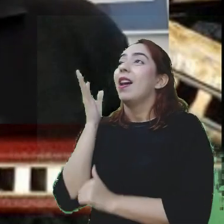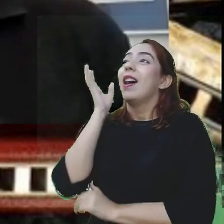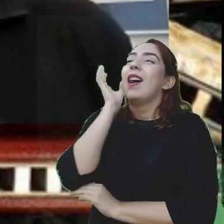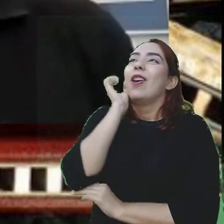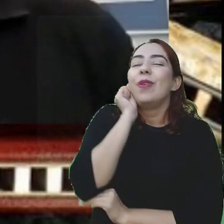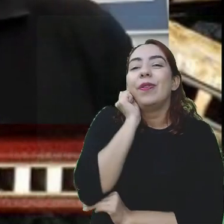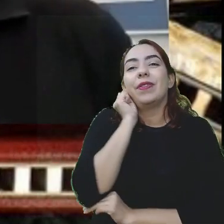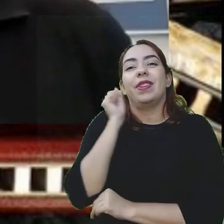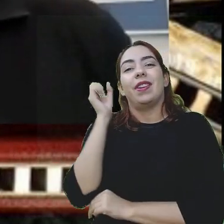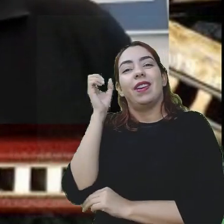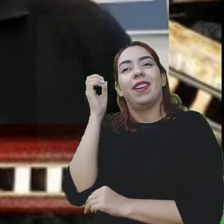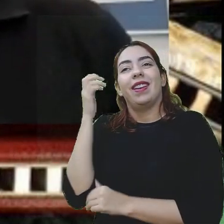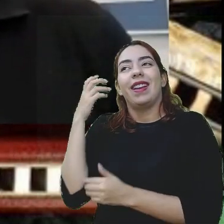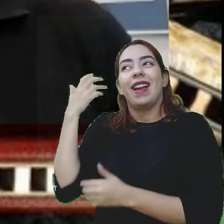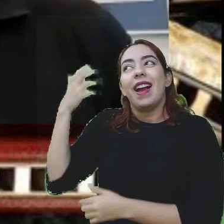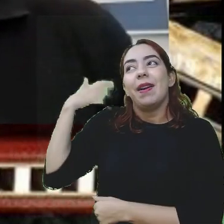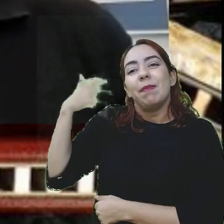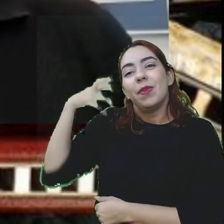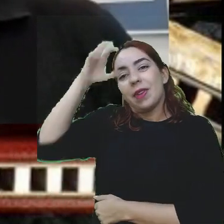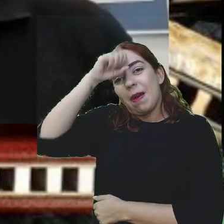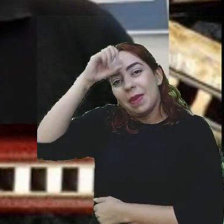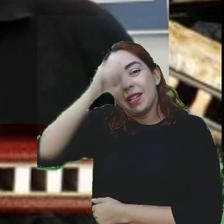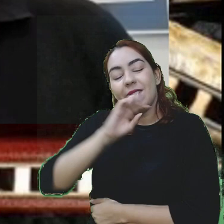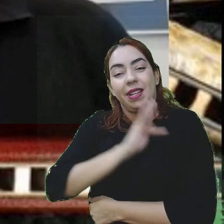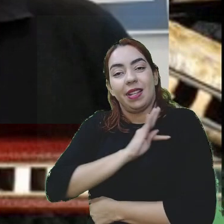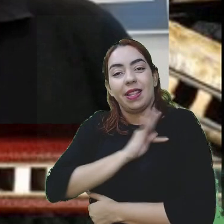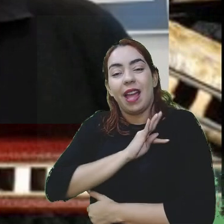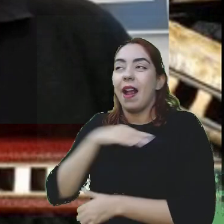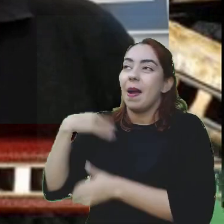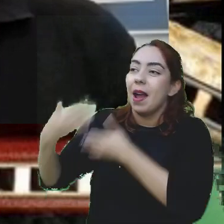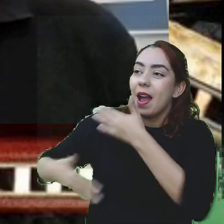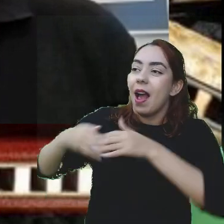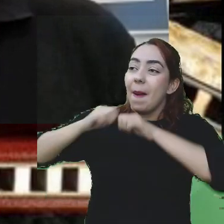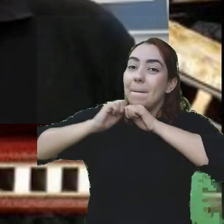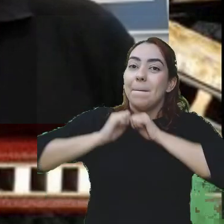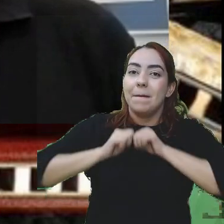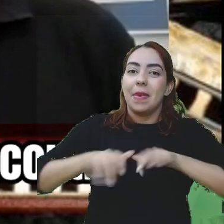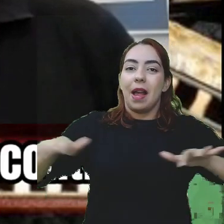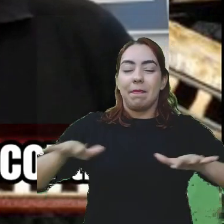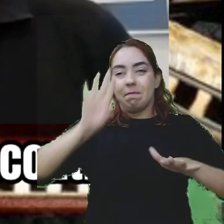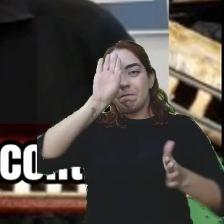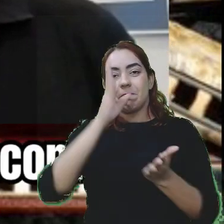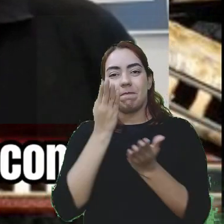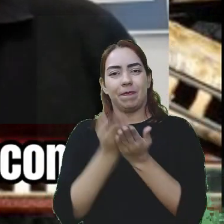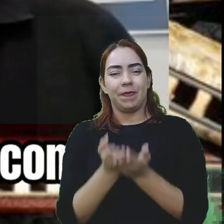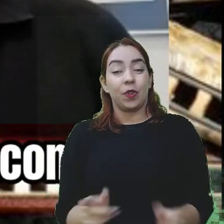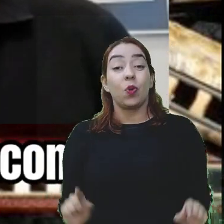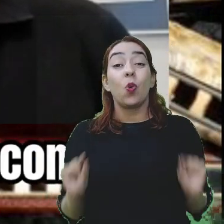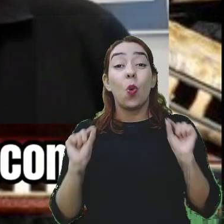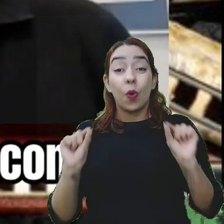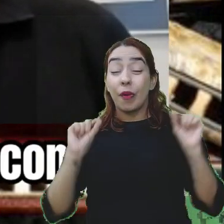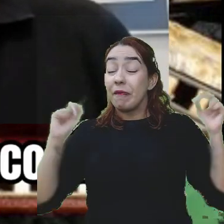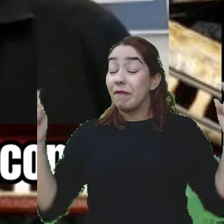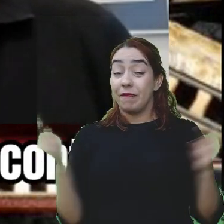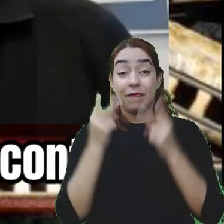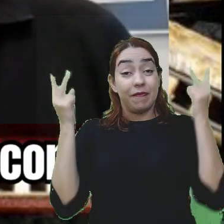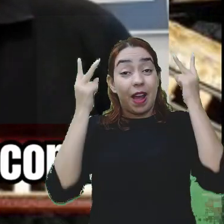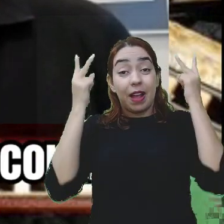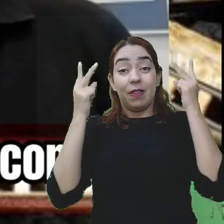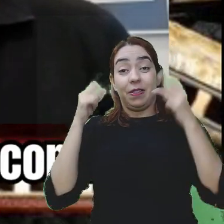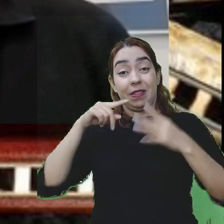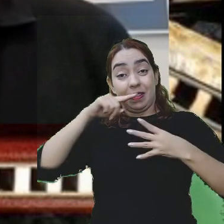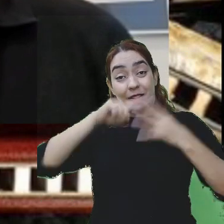para aprender técnicas com vocês. E isso talvez tenha sido uma das coisas mais ricas que nós